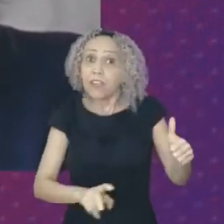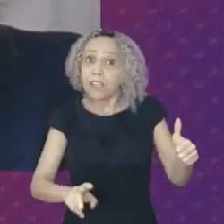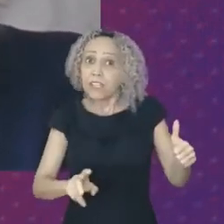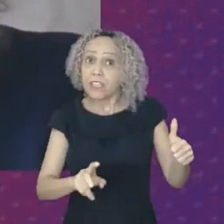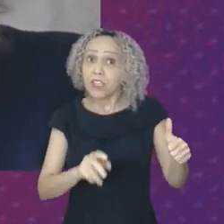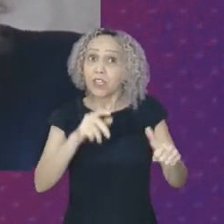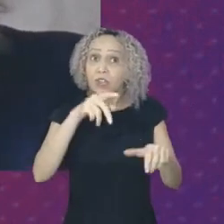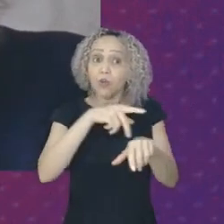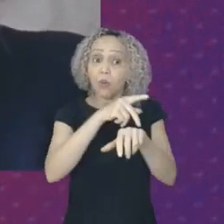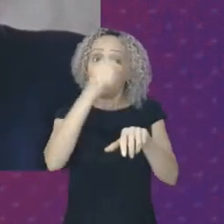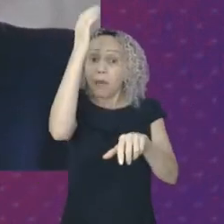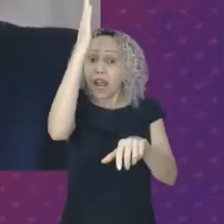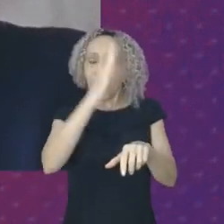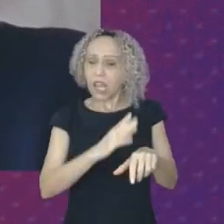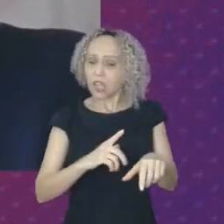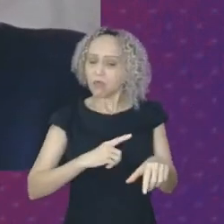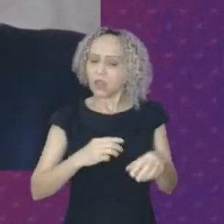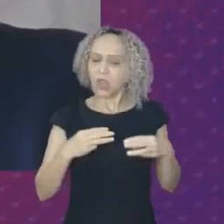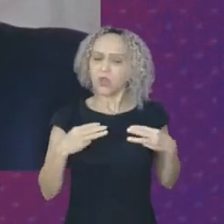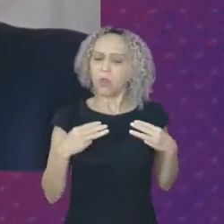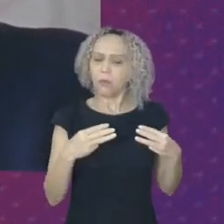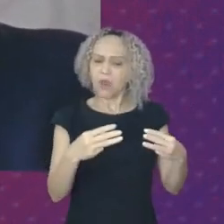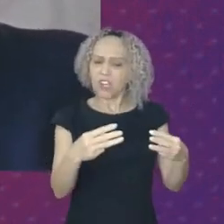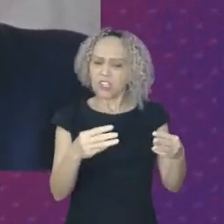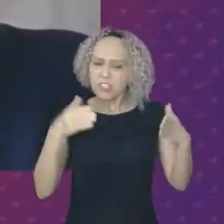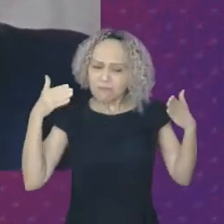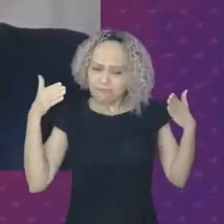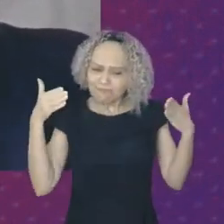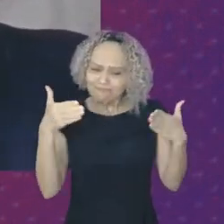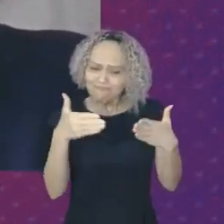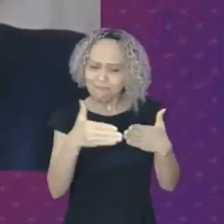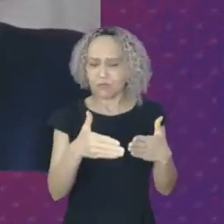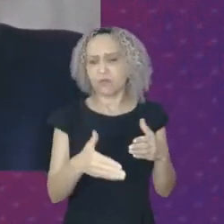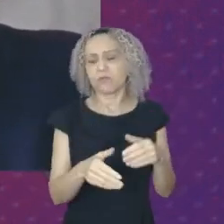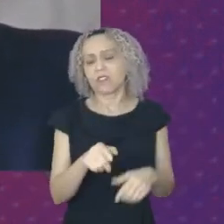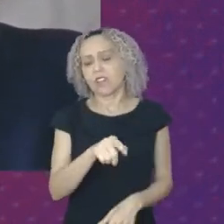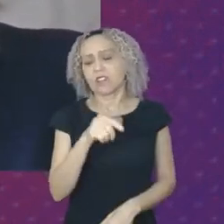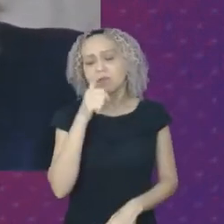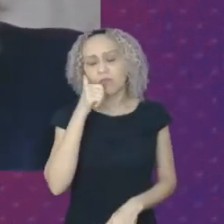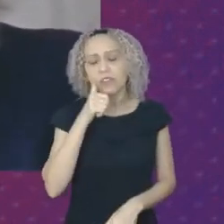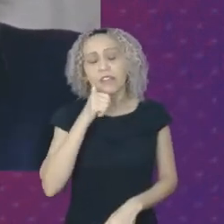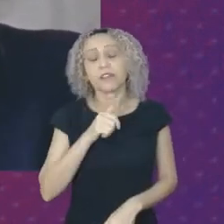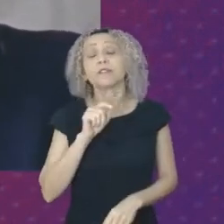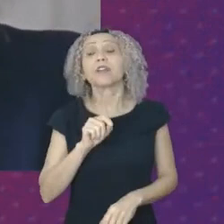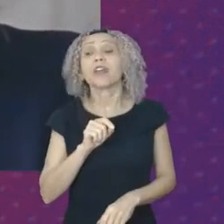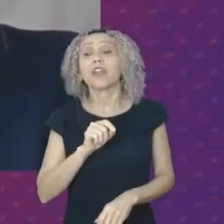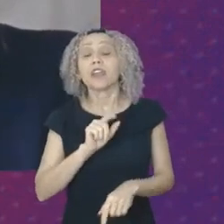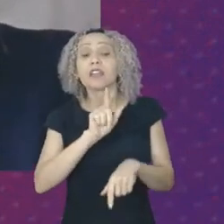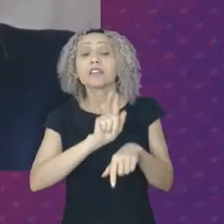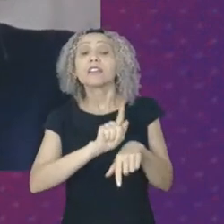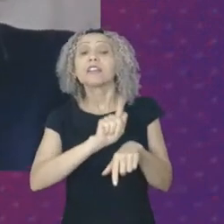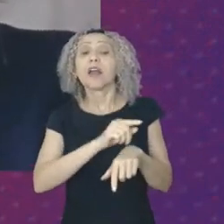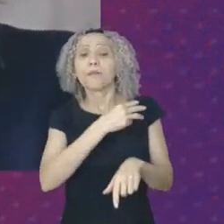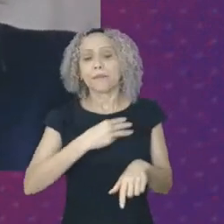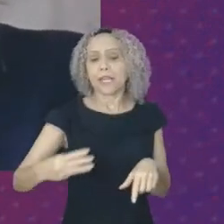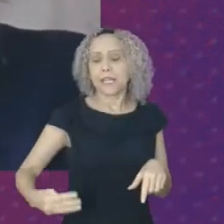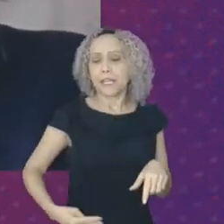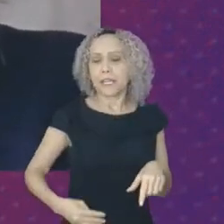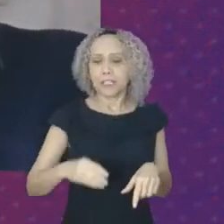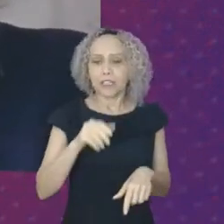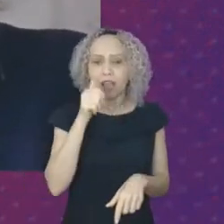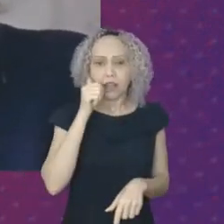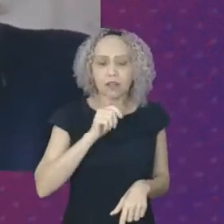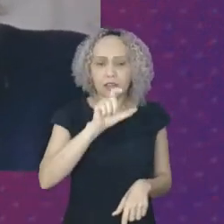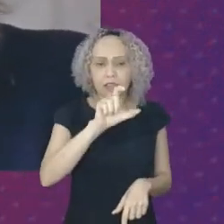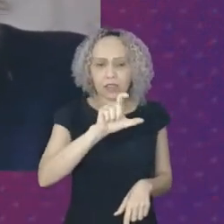Mulheres exclusivamente, está fazendo, sob gestão da ministra Cida Gonçalves, conduzido pela